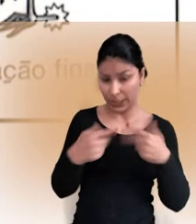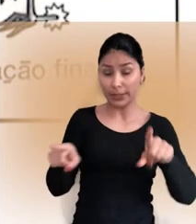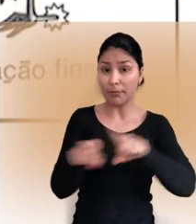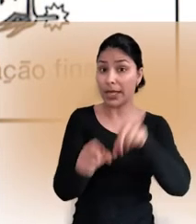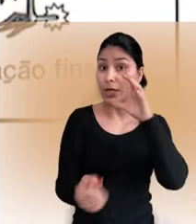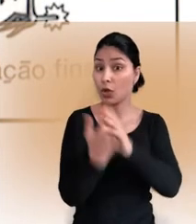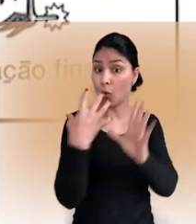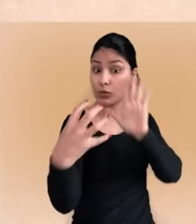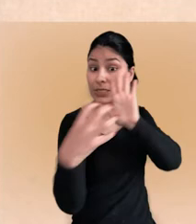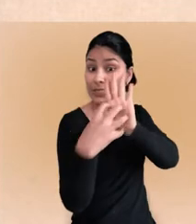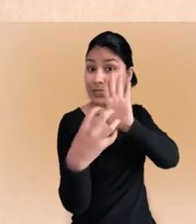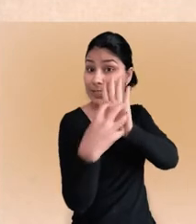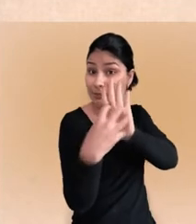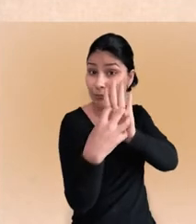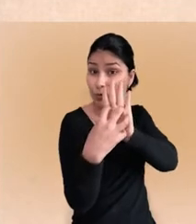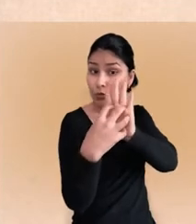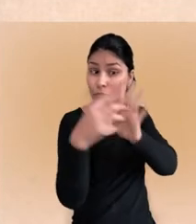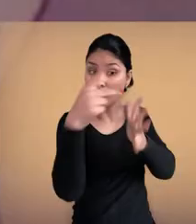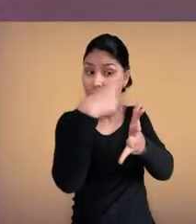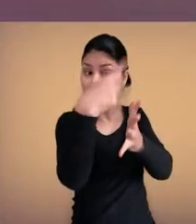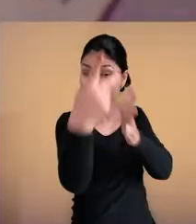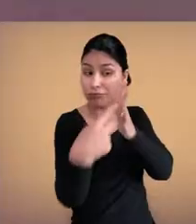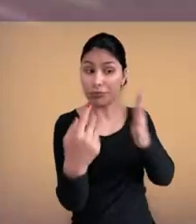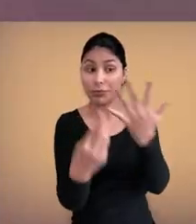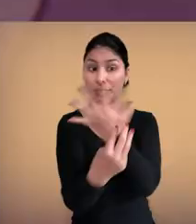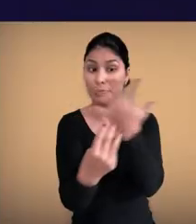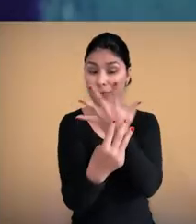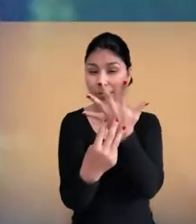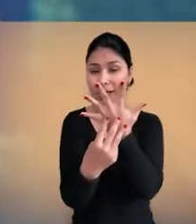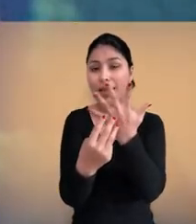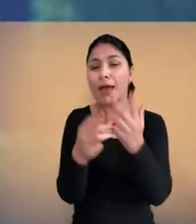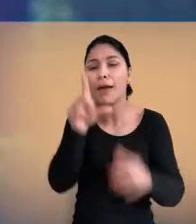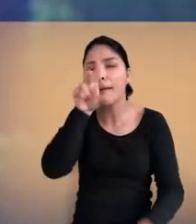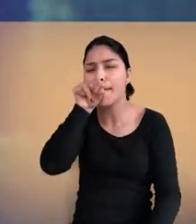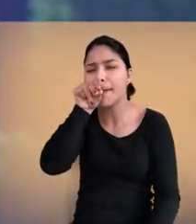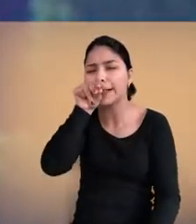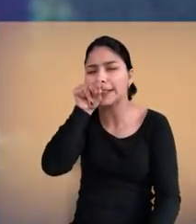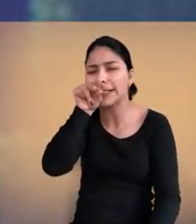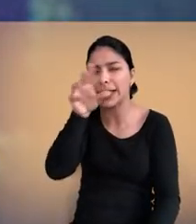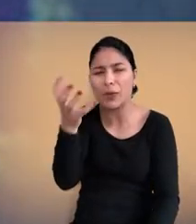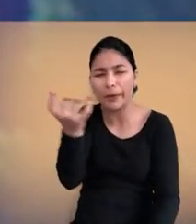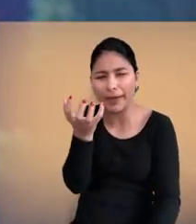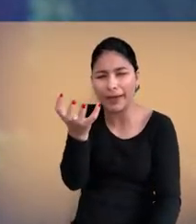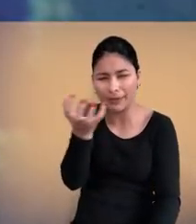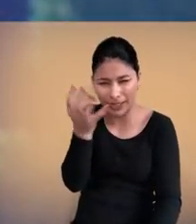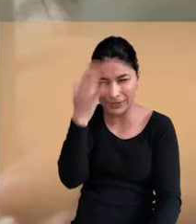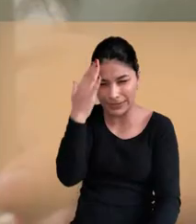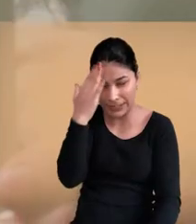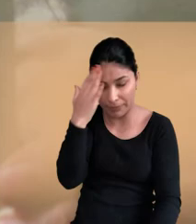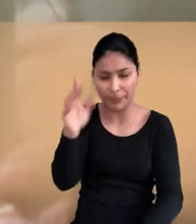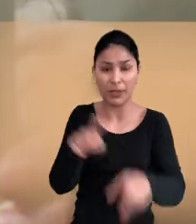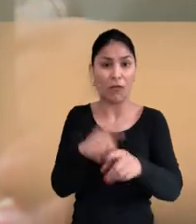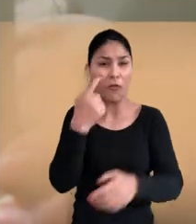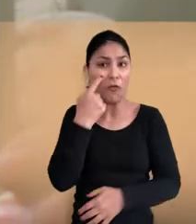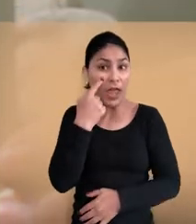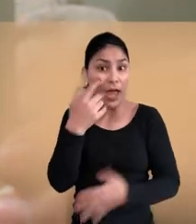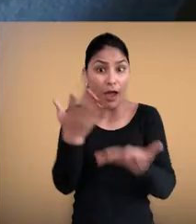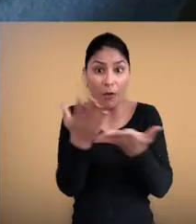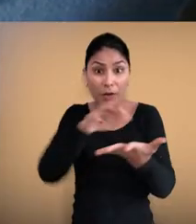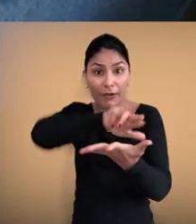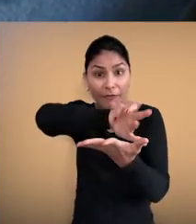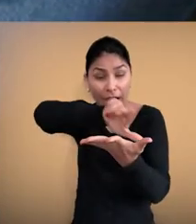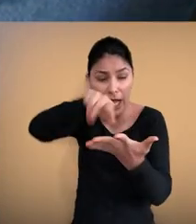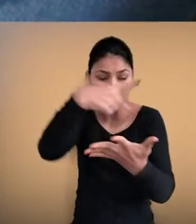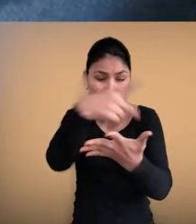da universidade, o Quero Quero. E se você, agora, está vendo todos esses desenhos